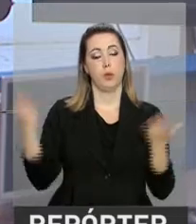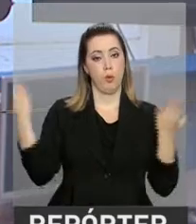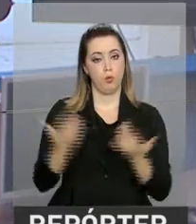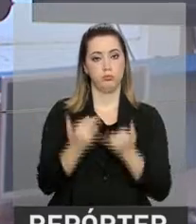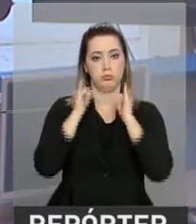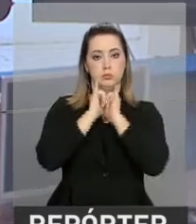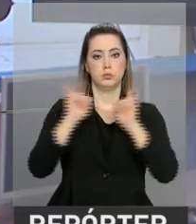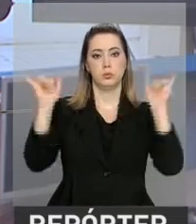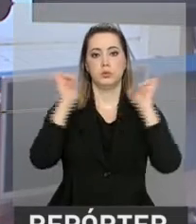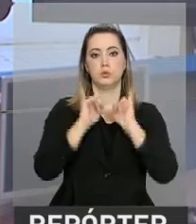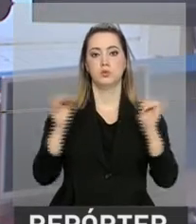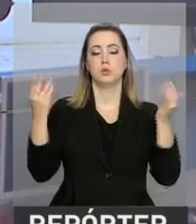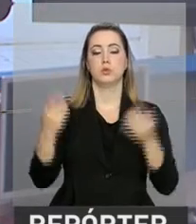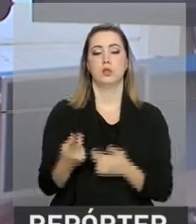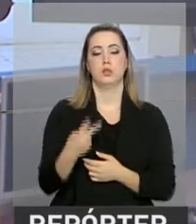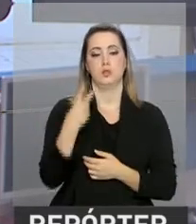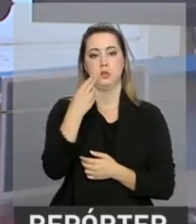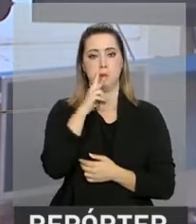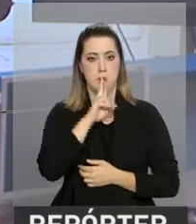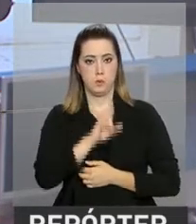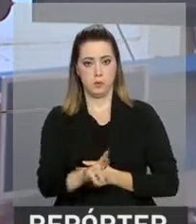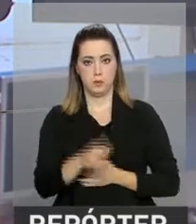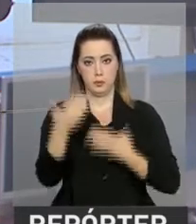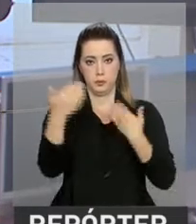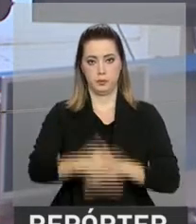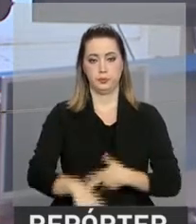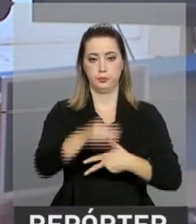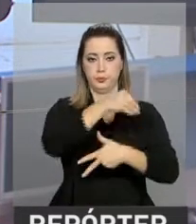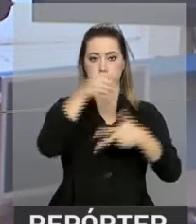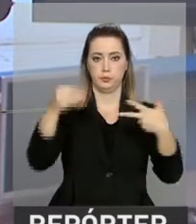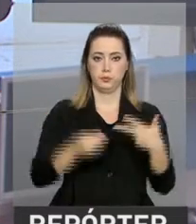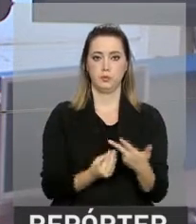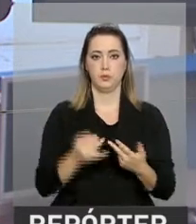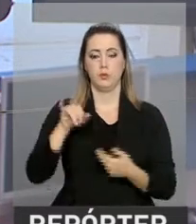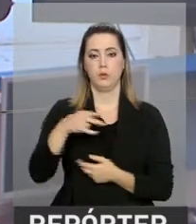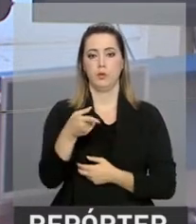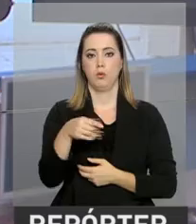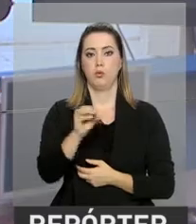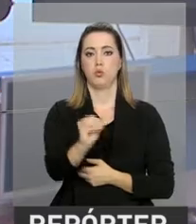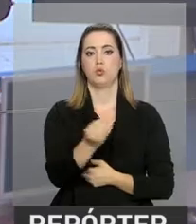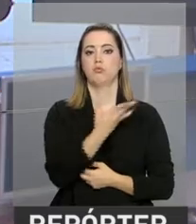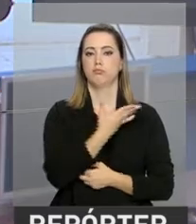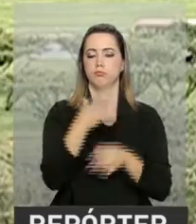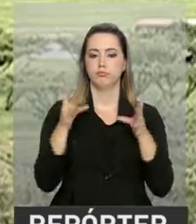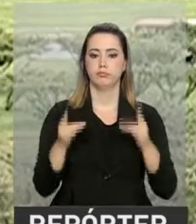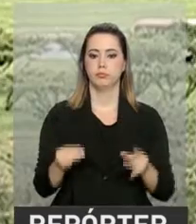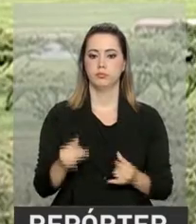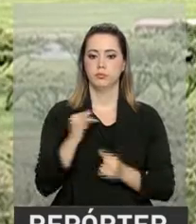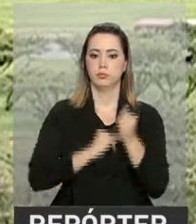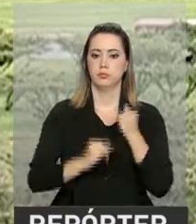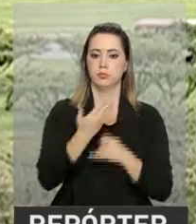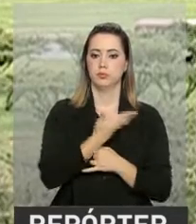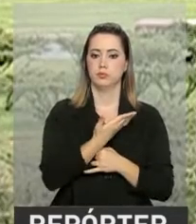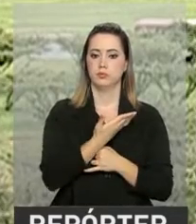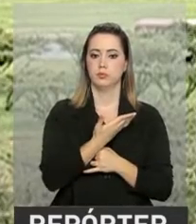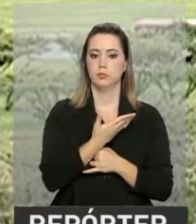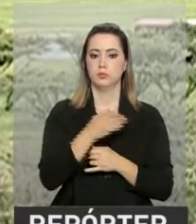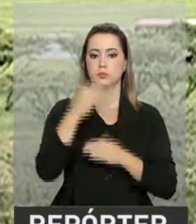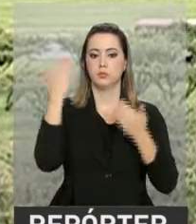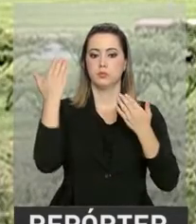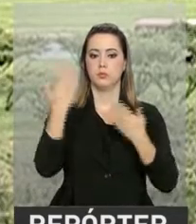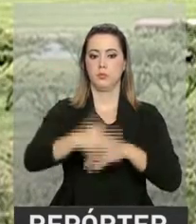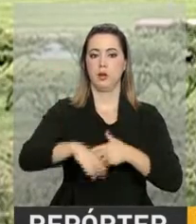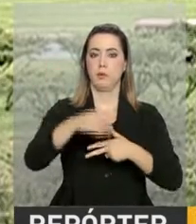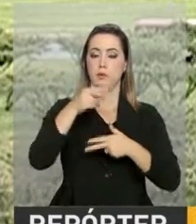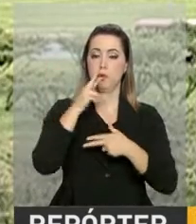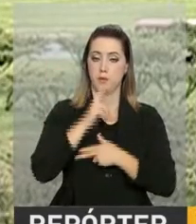hoje o gabarito da segunda aplicação do Enem. O repórter João Pedro Neto tem as informações. Os gabaritos das provas